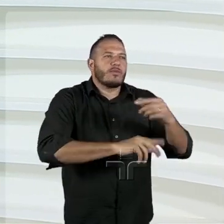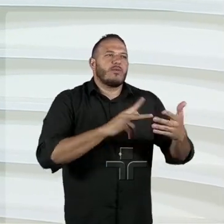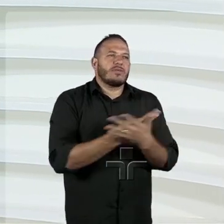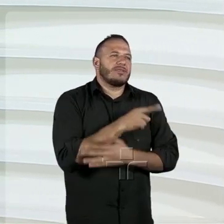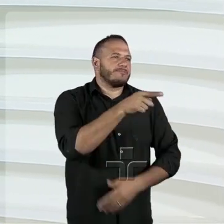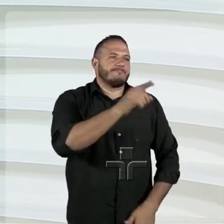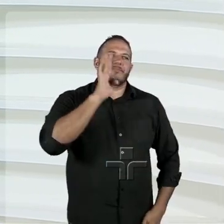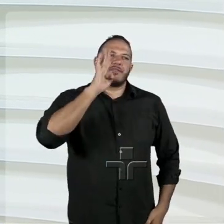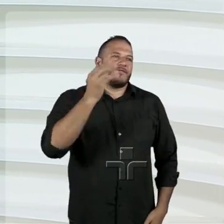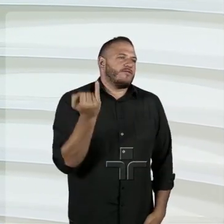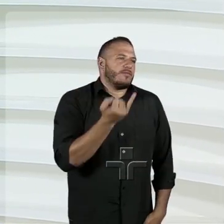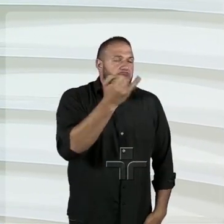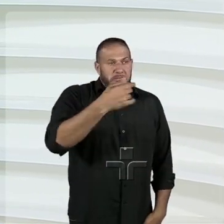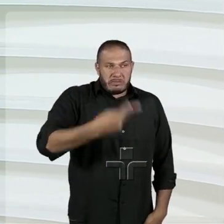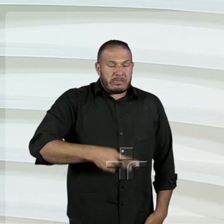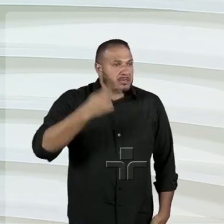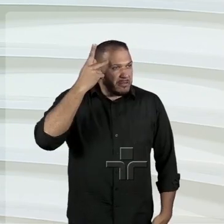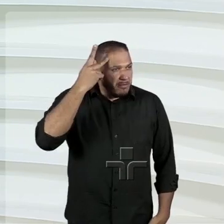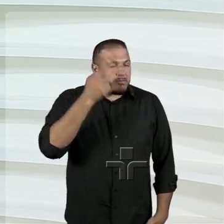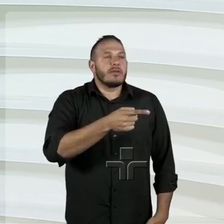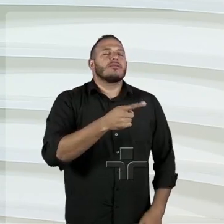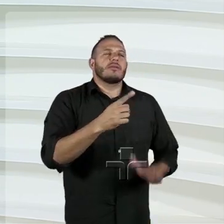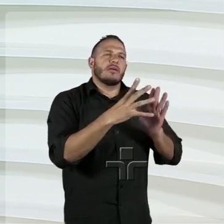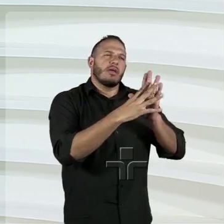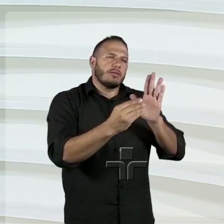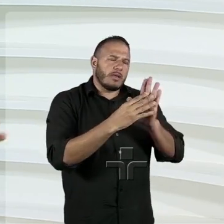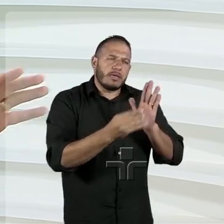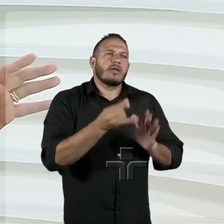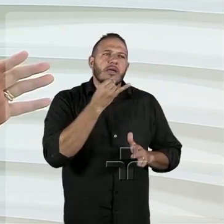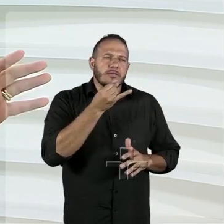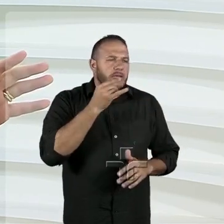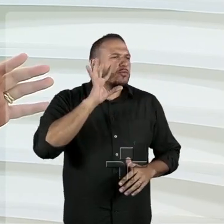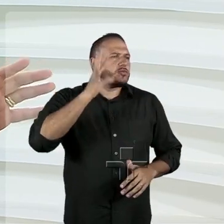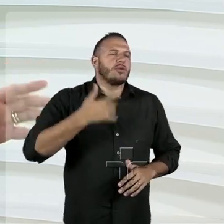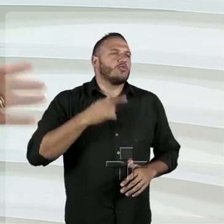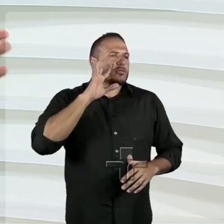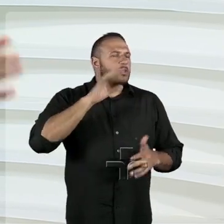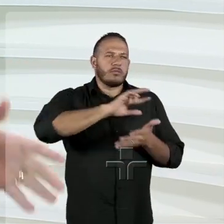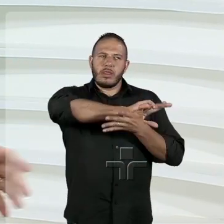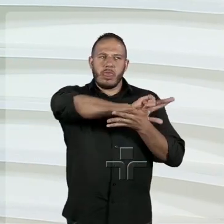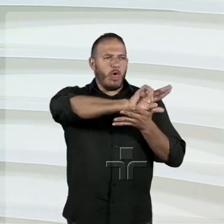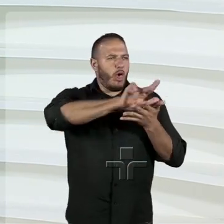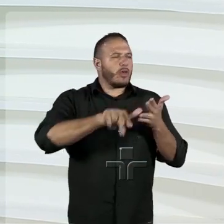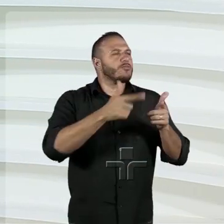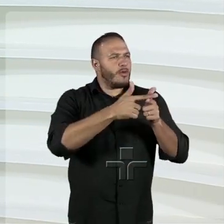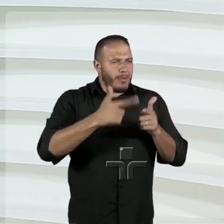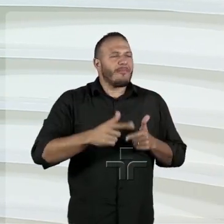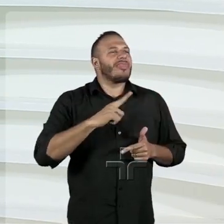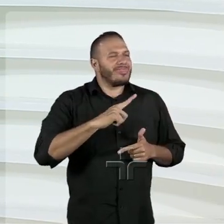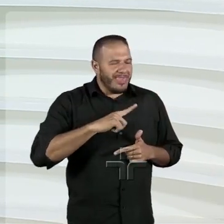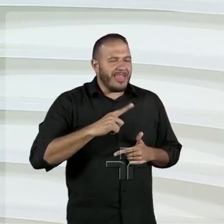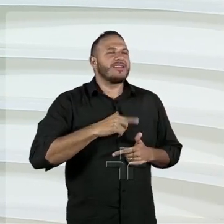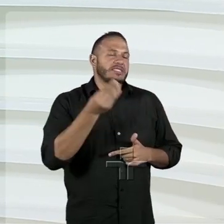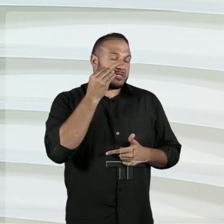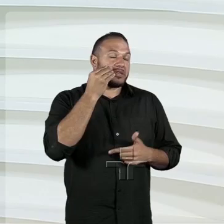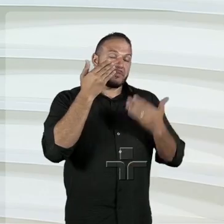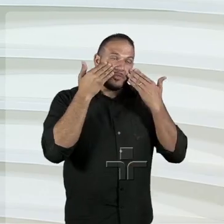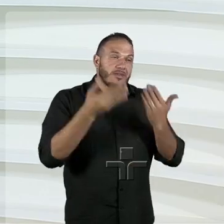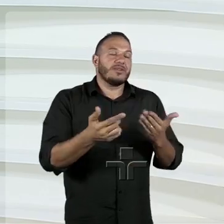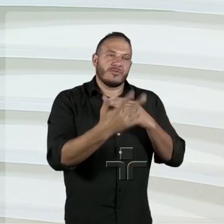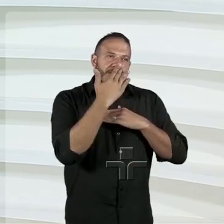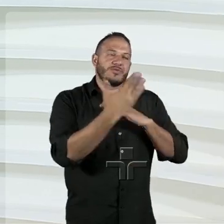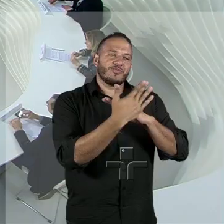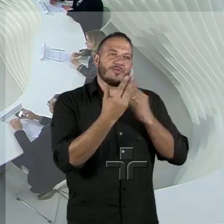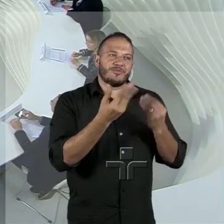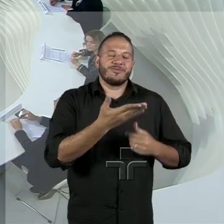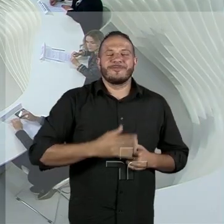fundamental. São Paulo tem exemplo em soluções praticamente para todos os problemas e a gente está querendo dar luz a isso, acho que ajuda muito no